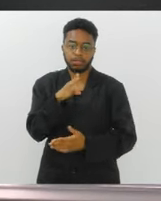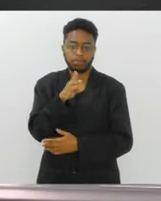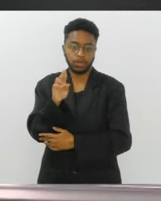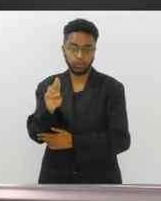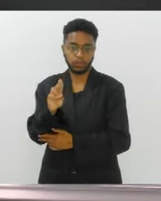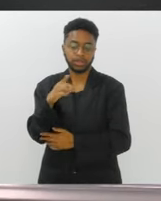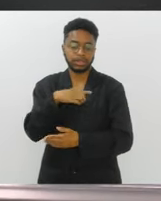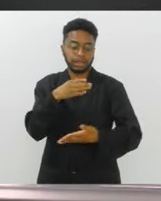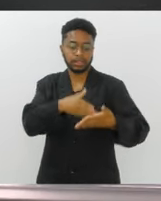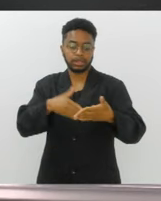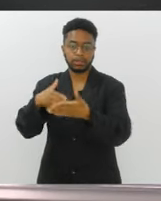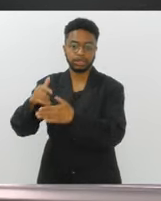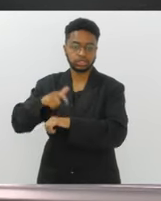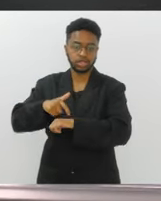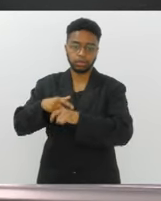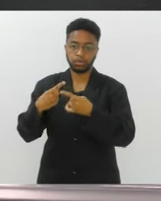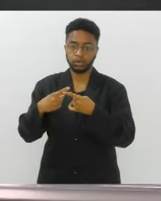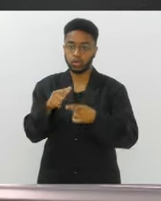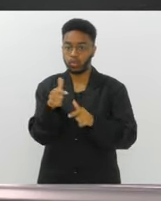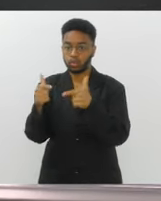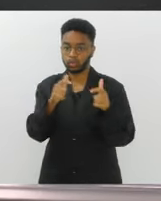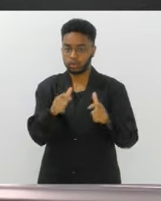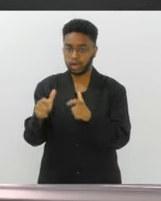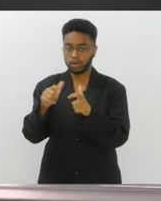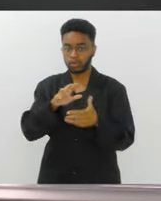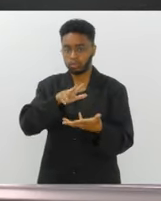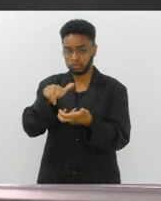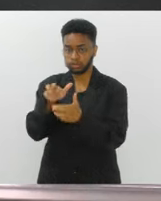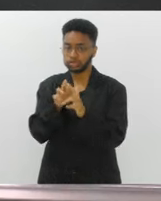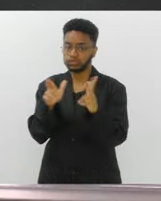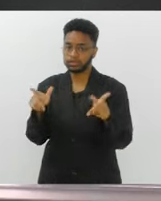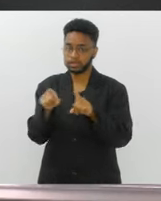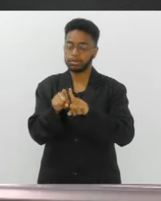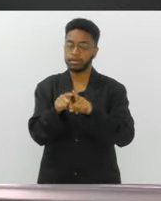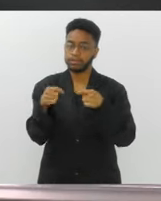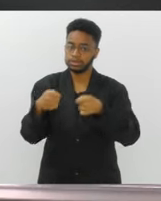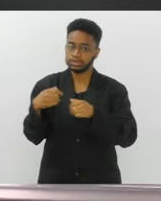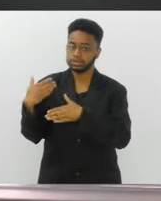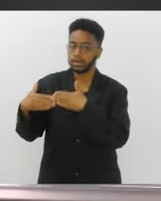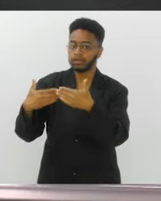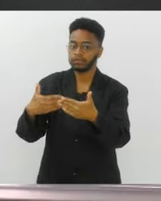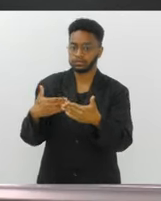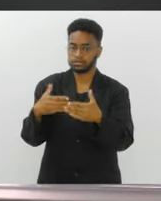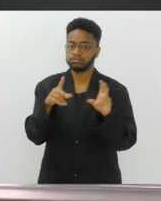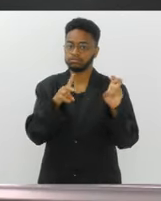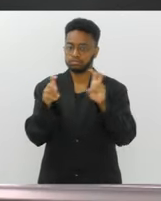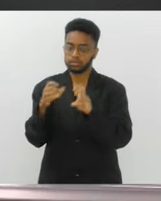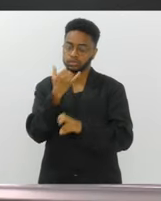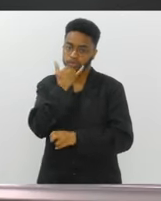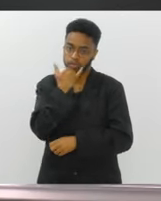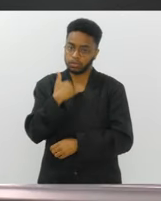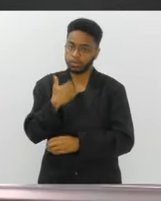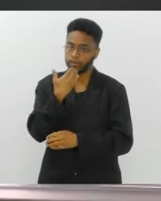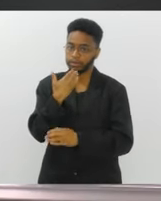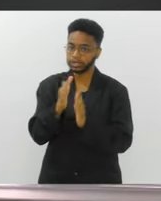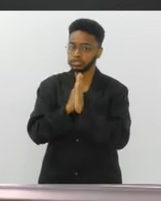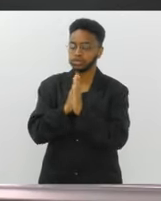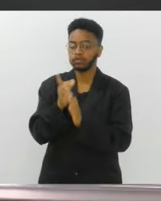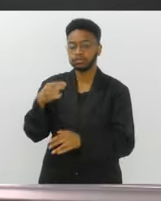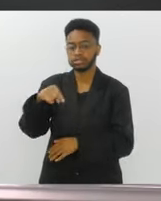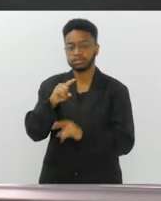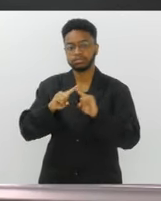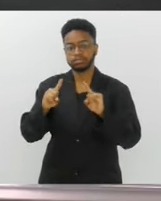já pratica isso de outra forma. Eu acho que a gente tem muito o que avançar também nessa concertação. Desculpe o apelo e sair um pouco da